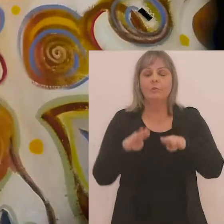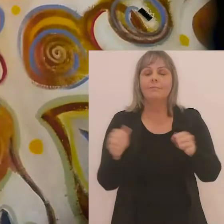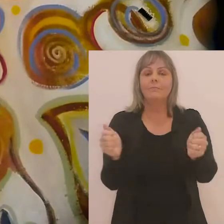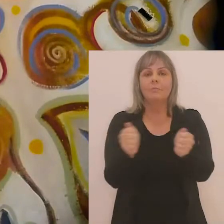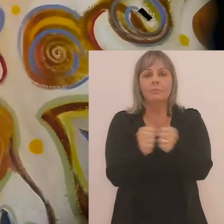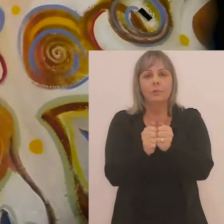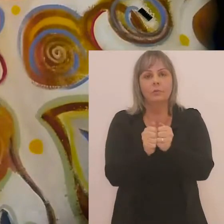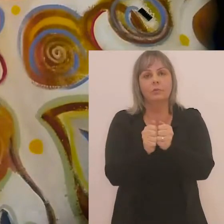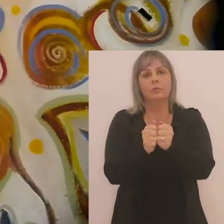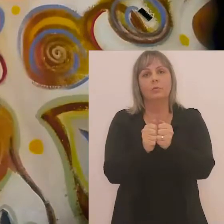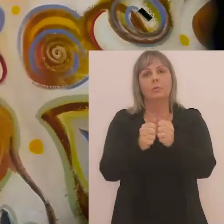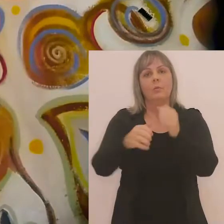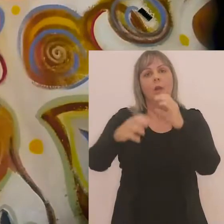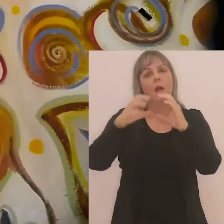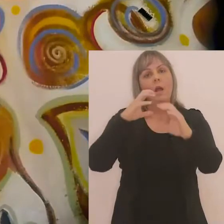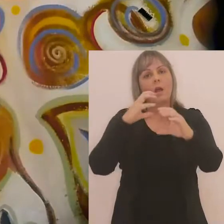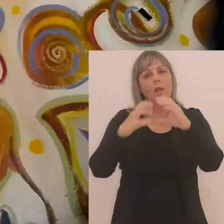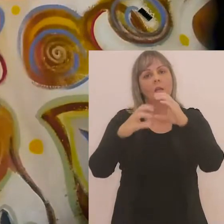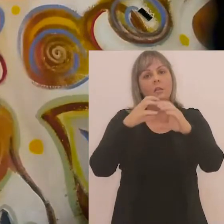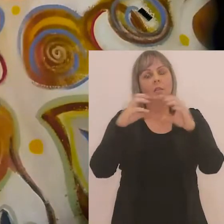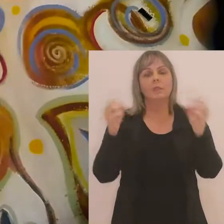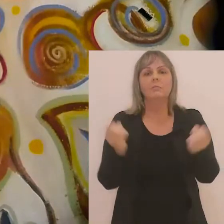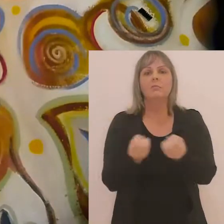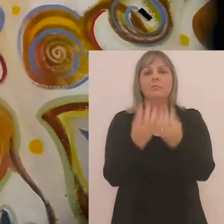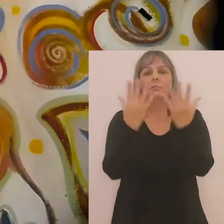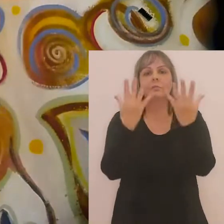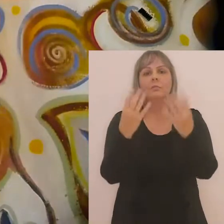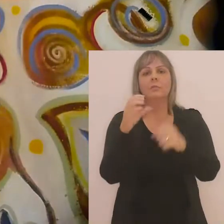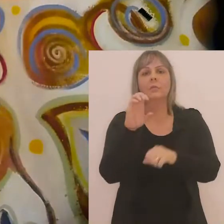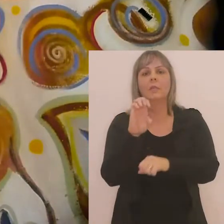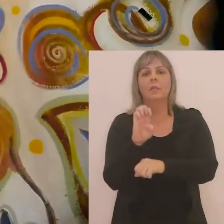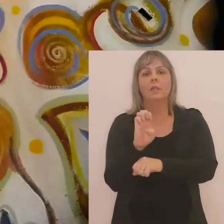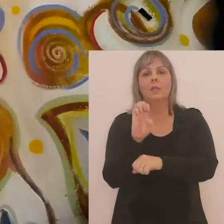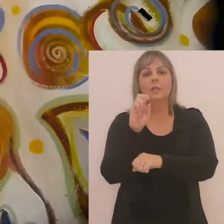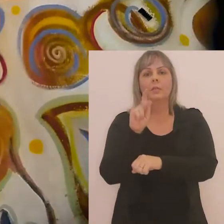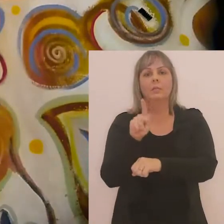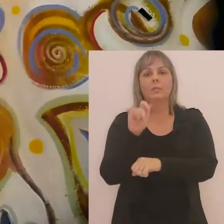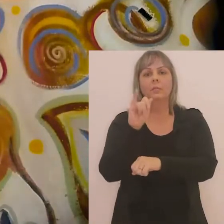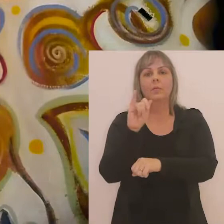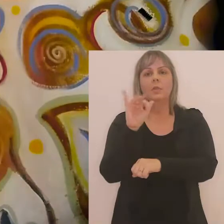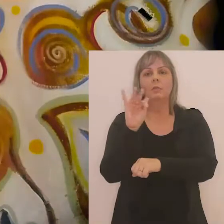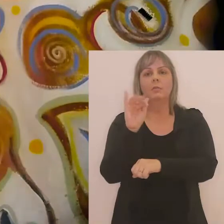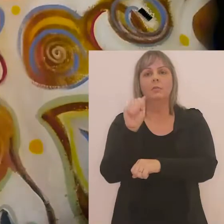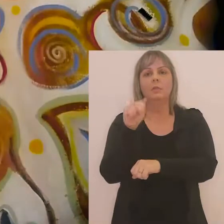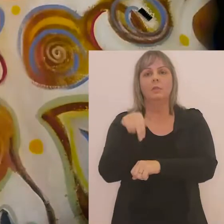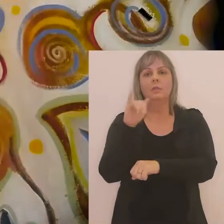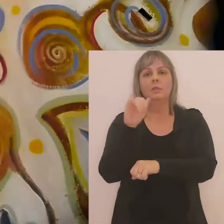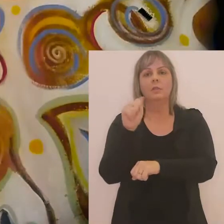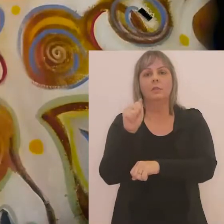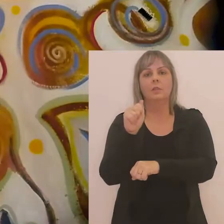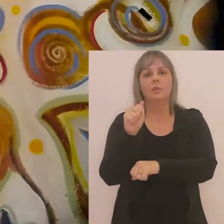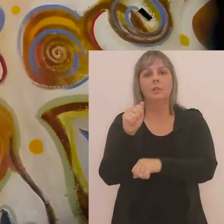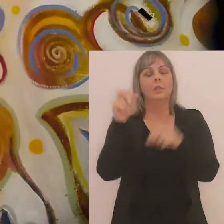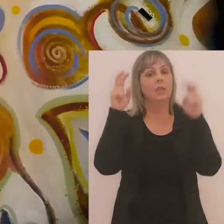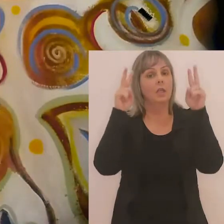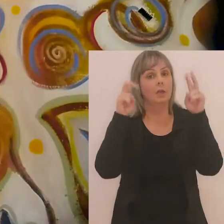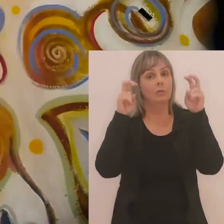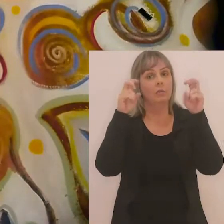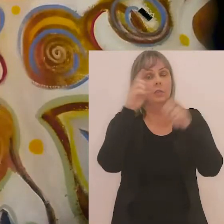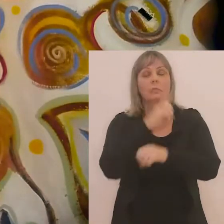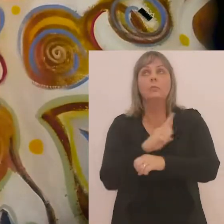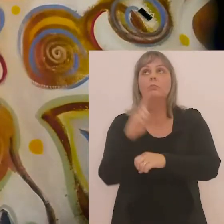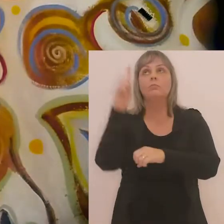a junto para cantar né comemorar o a família que é